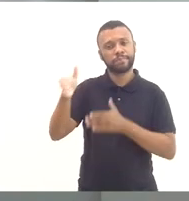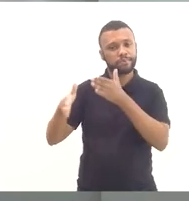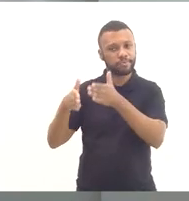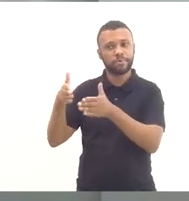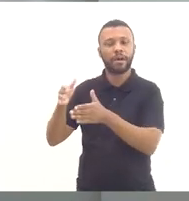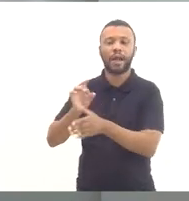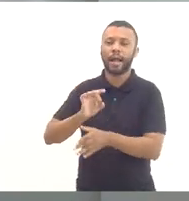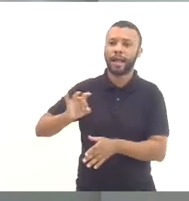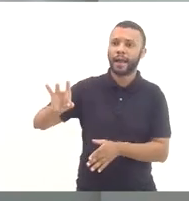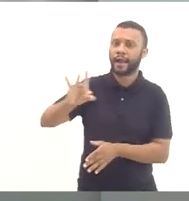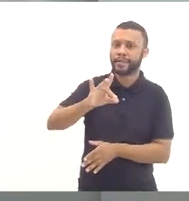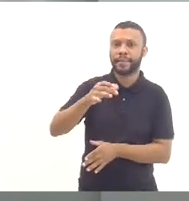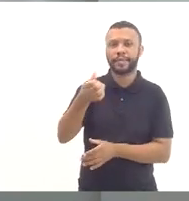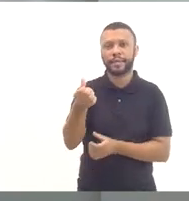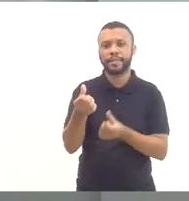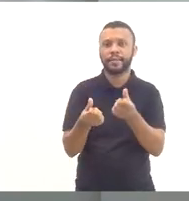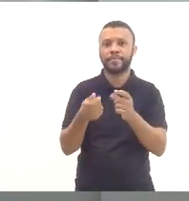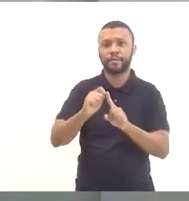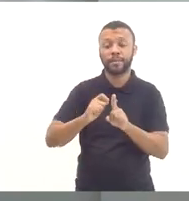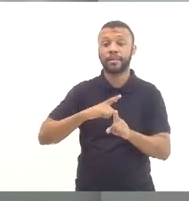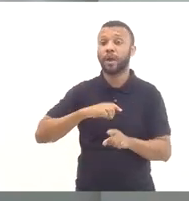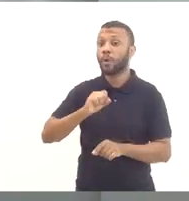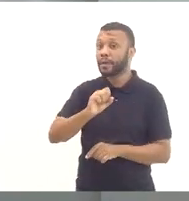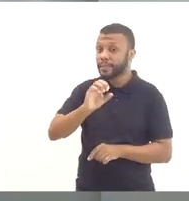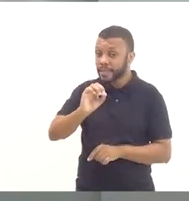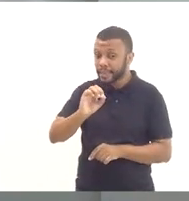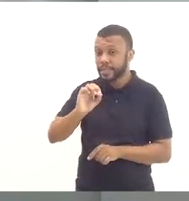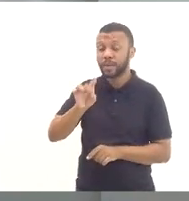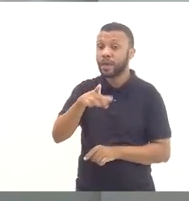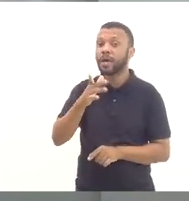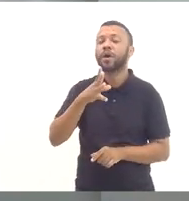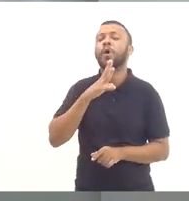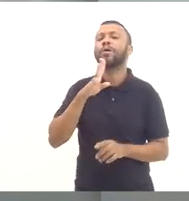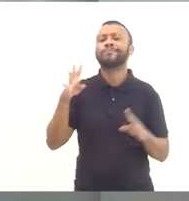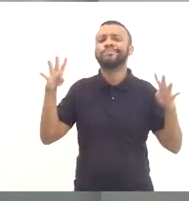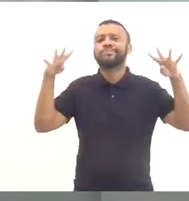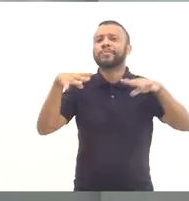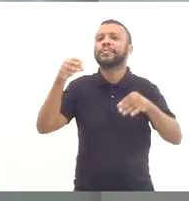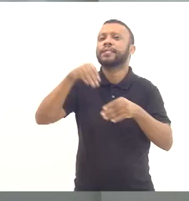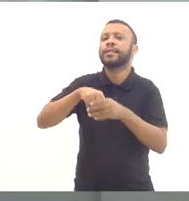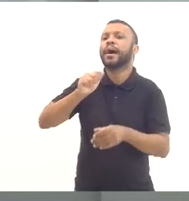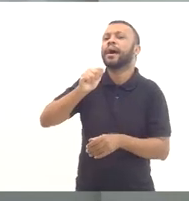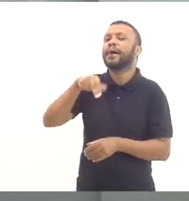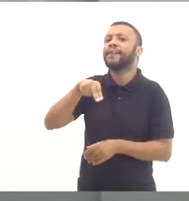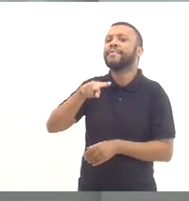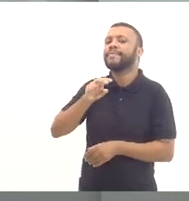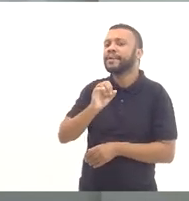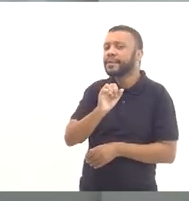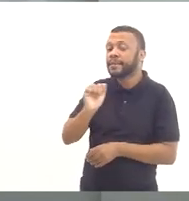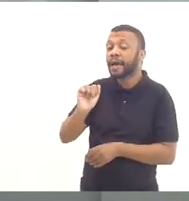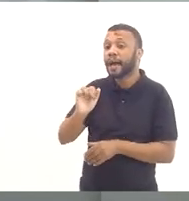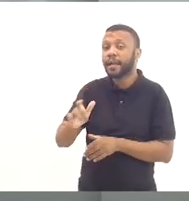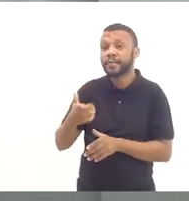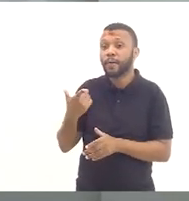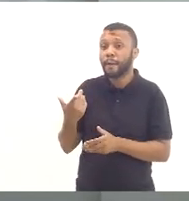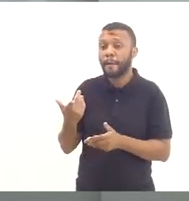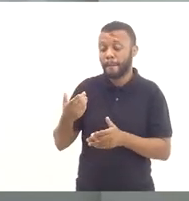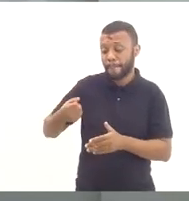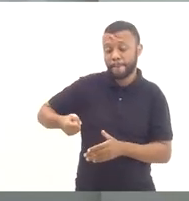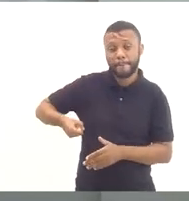cada seis meses outra 80 fórmula e nada mala eu já sou conhecida não viu não negócio minha mala às vezes já vai antes de mim